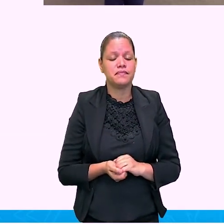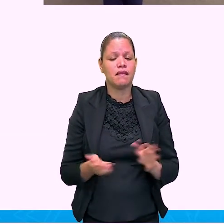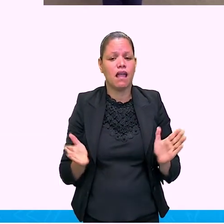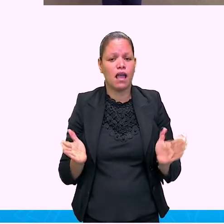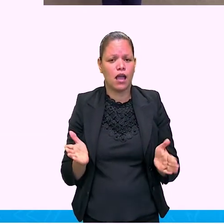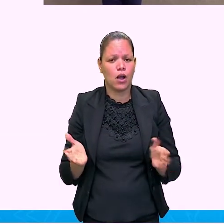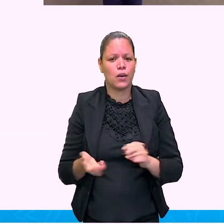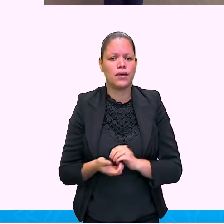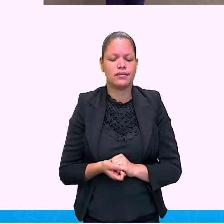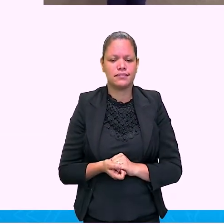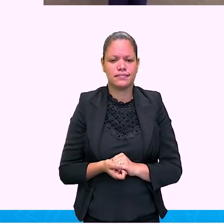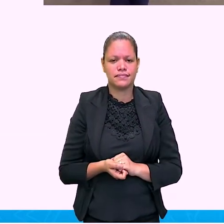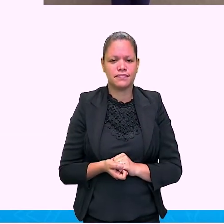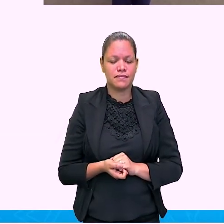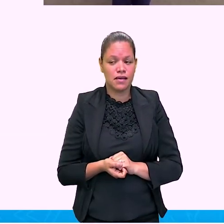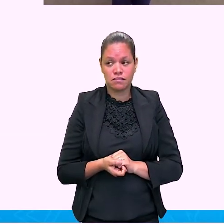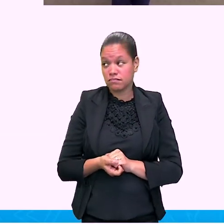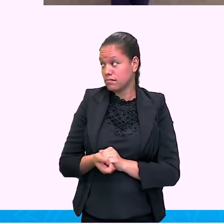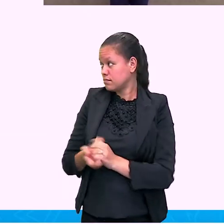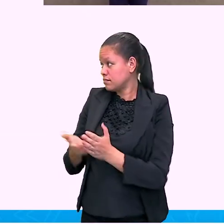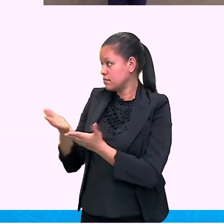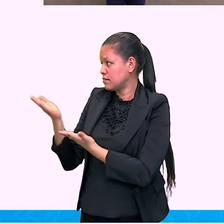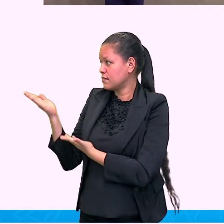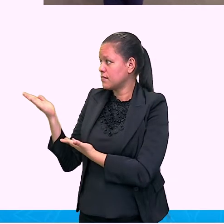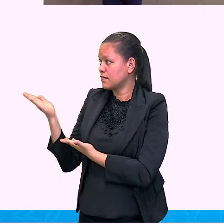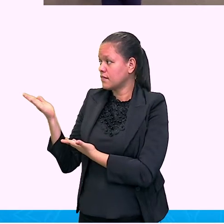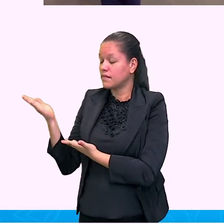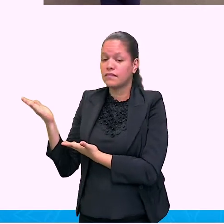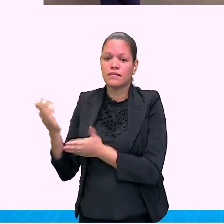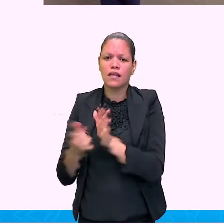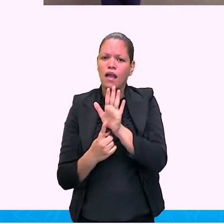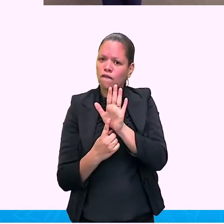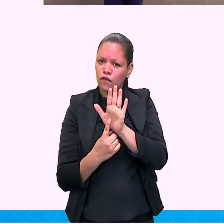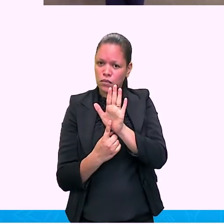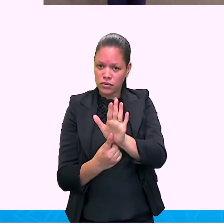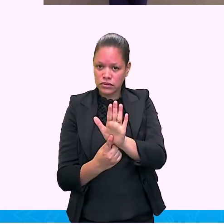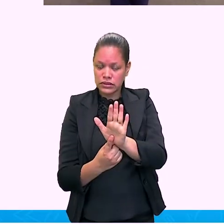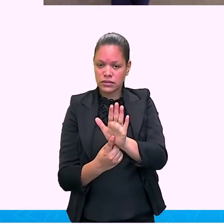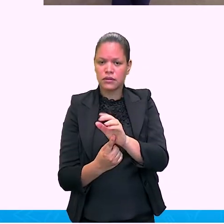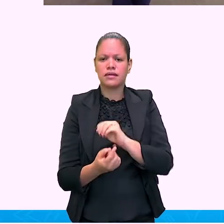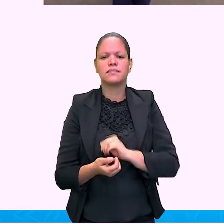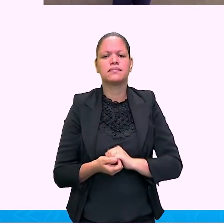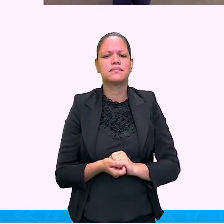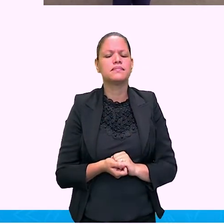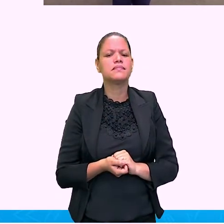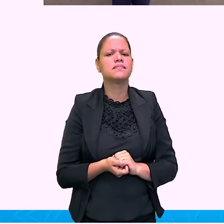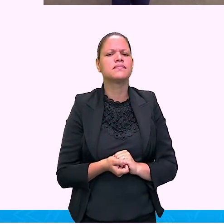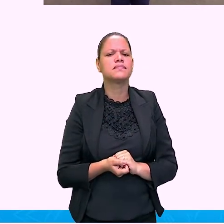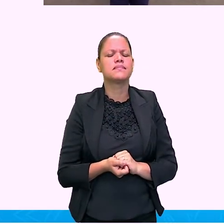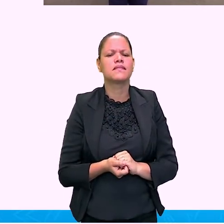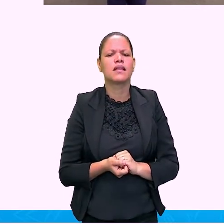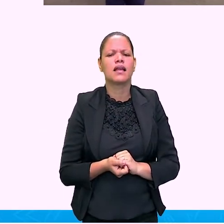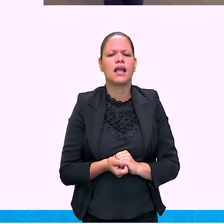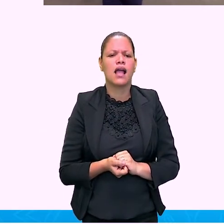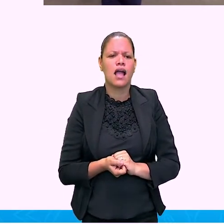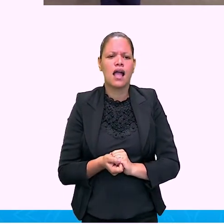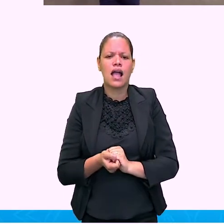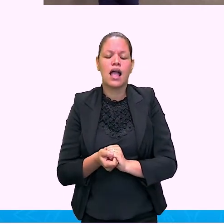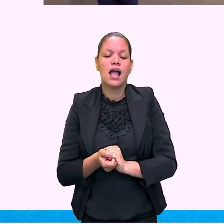vamos ver as retas concorrentes. E dentro das retas concorrentes, vamos ver também